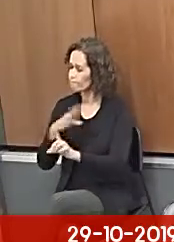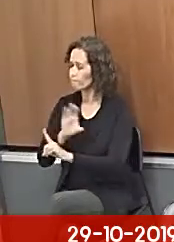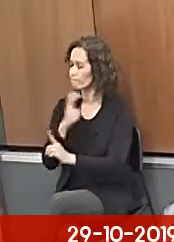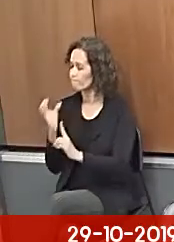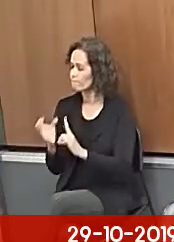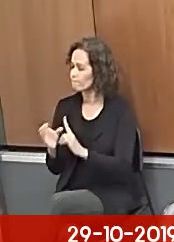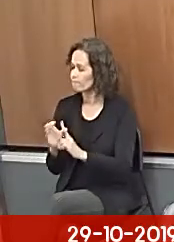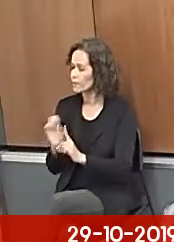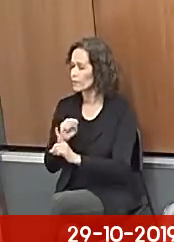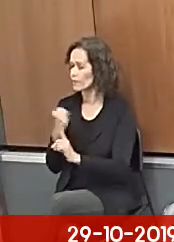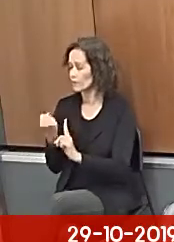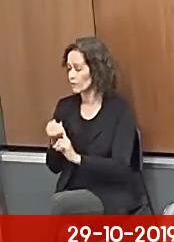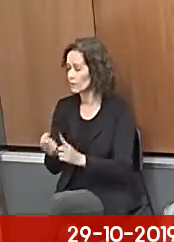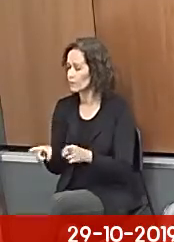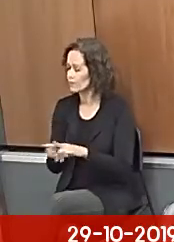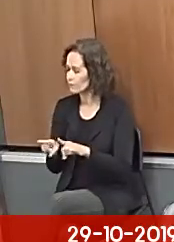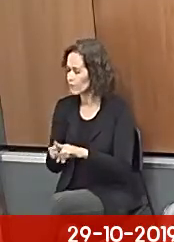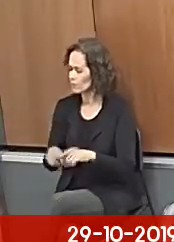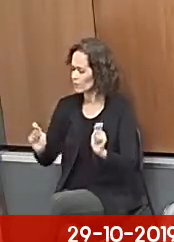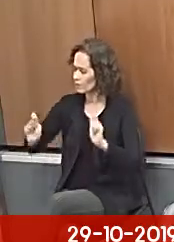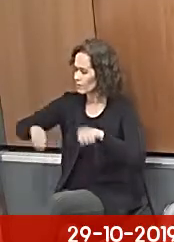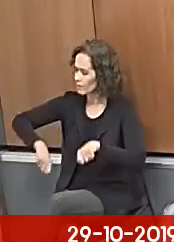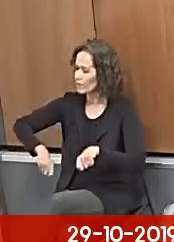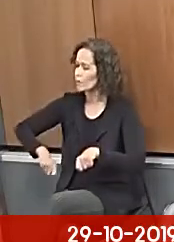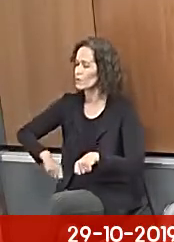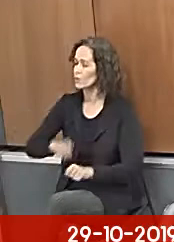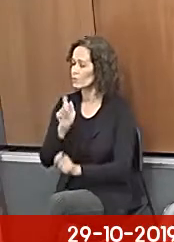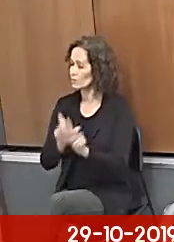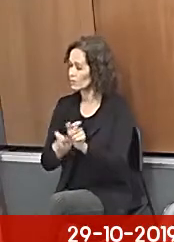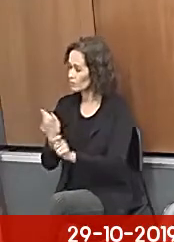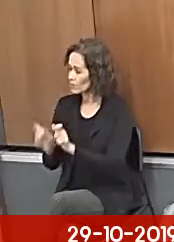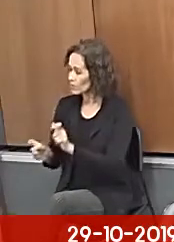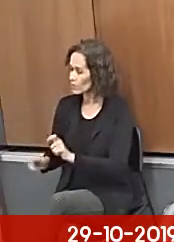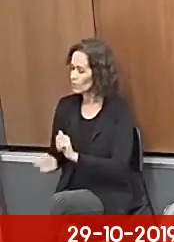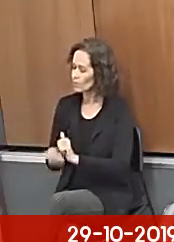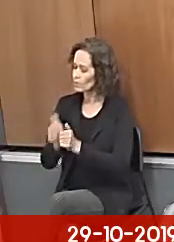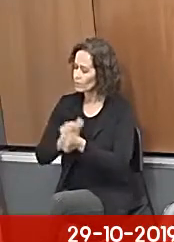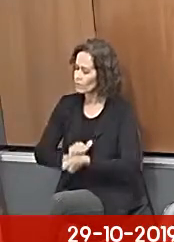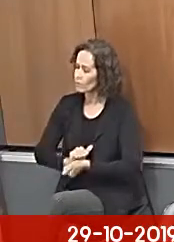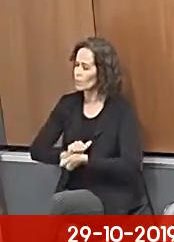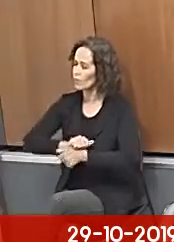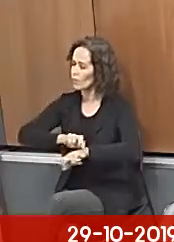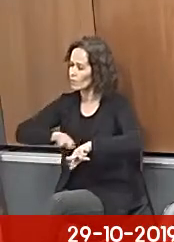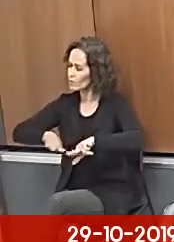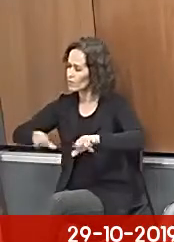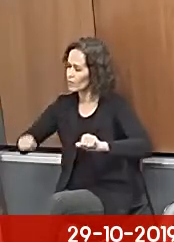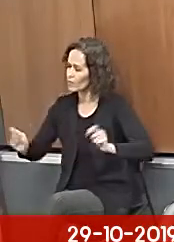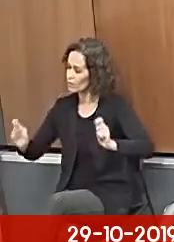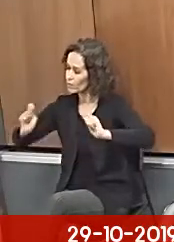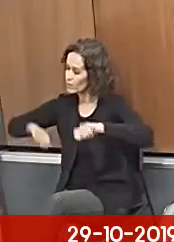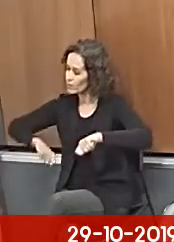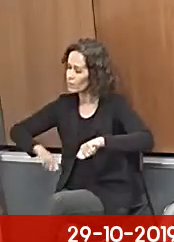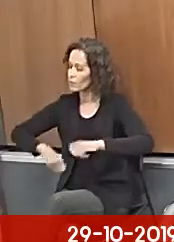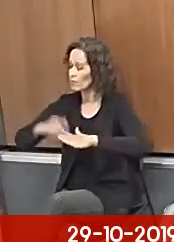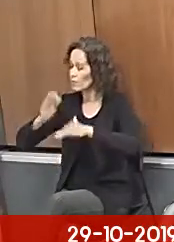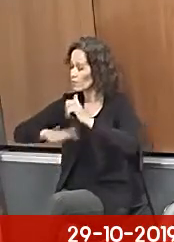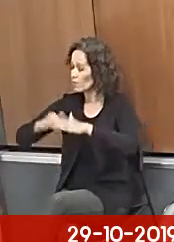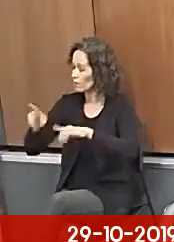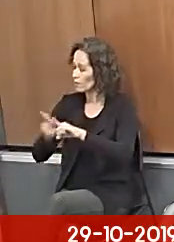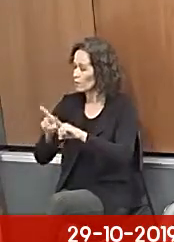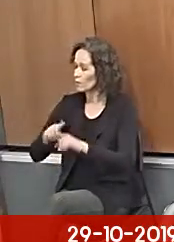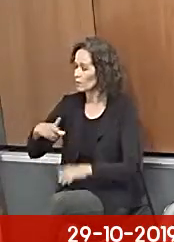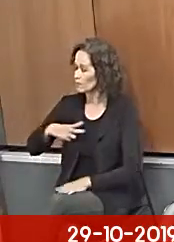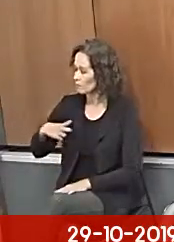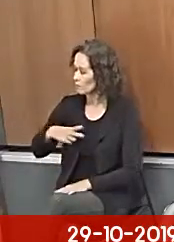investimento permanente na capacitação das pessoas, no fomento ao esporte e oportunidade de crescimento com base na competência profissional e pessoal. Os